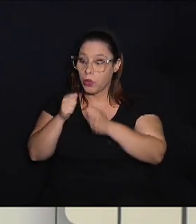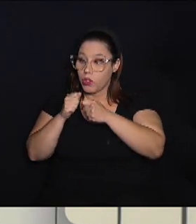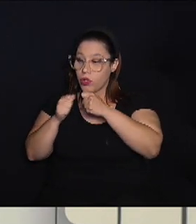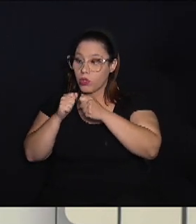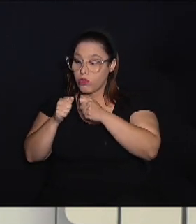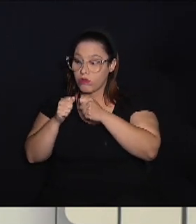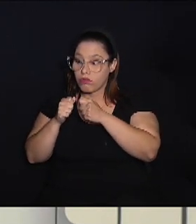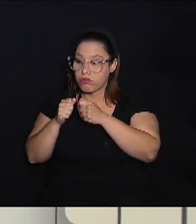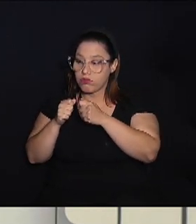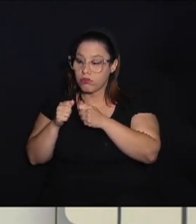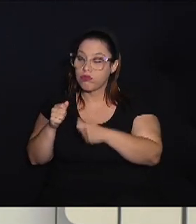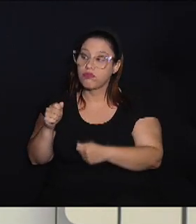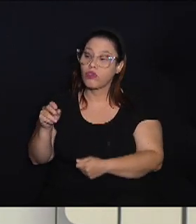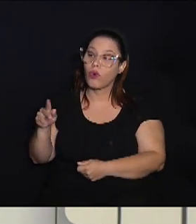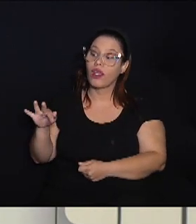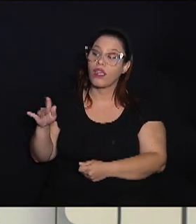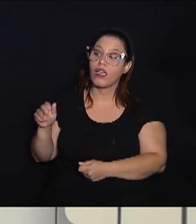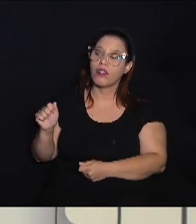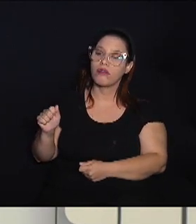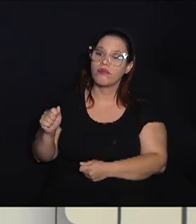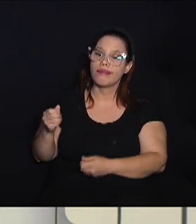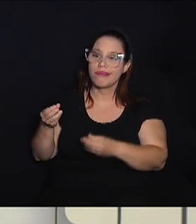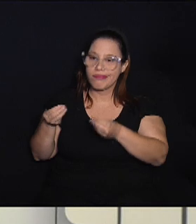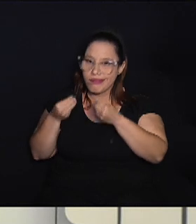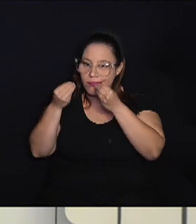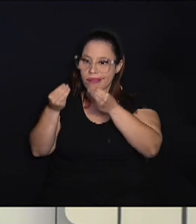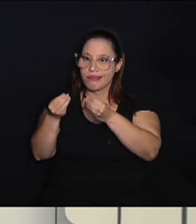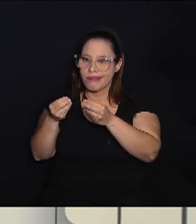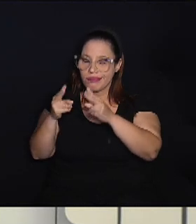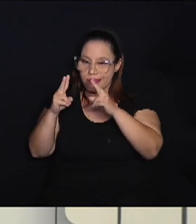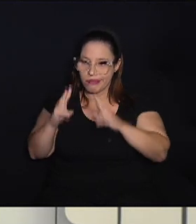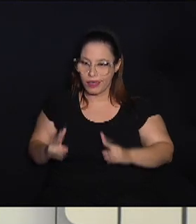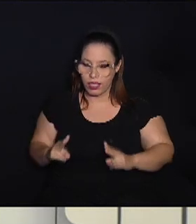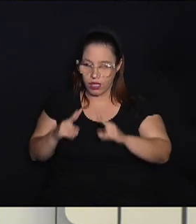contou um pouco sobre a expectativa para a Olimpíada.